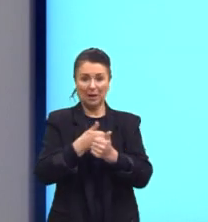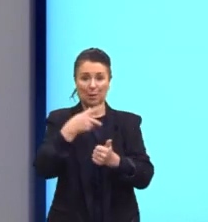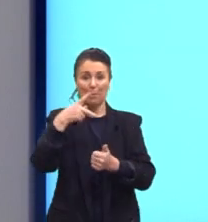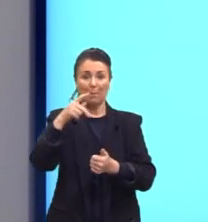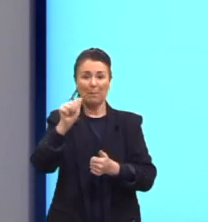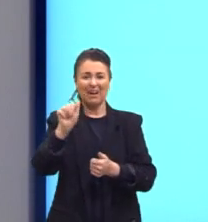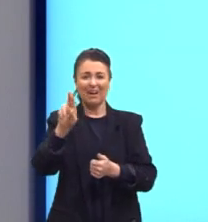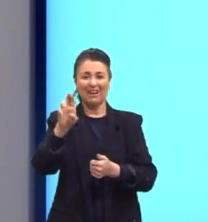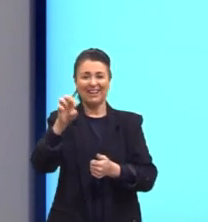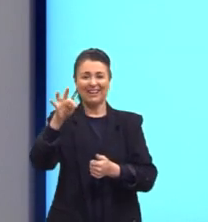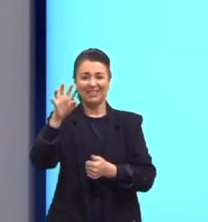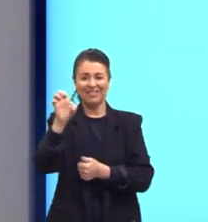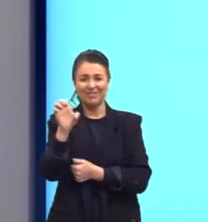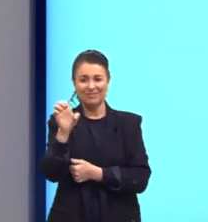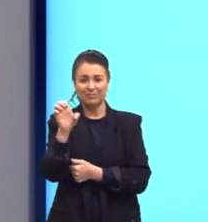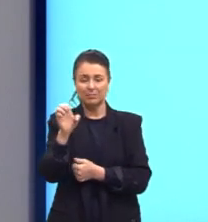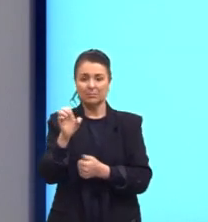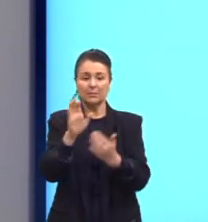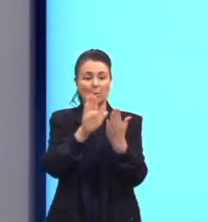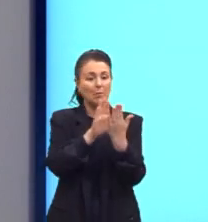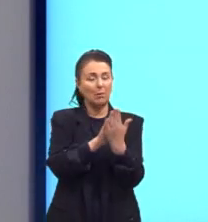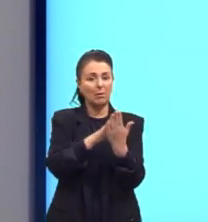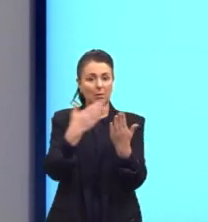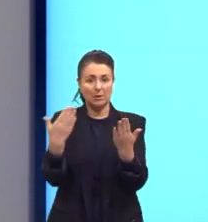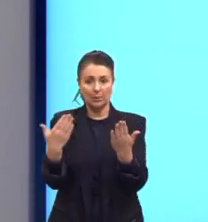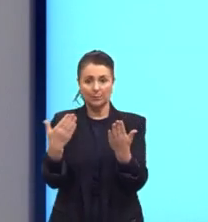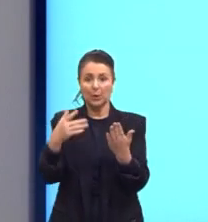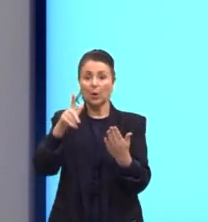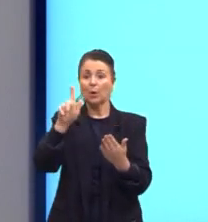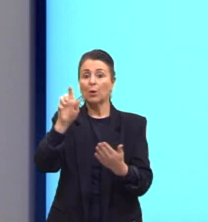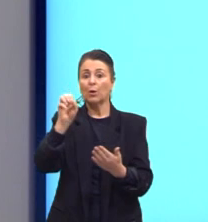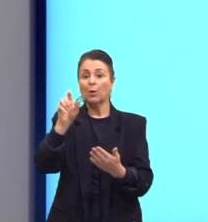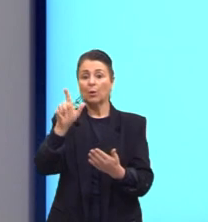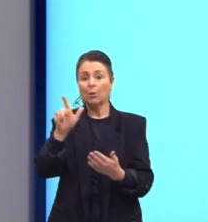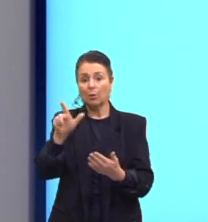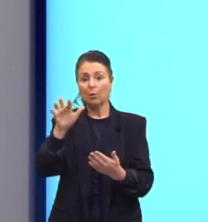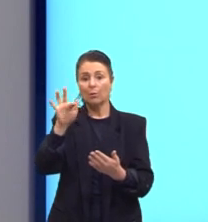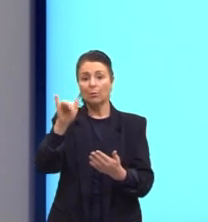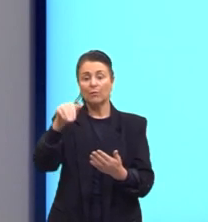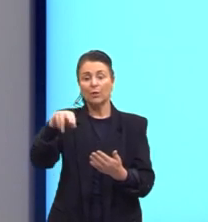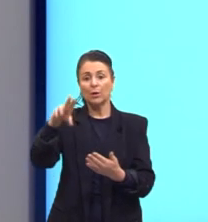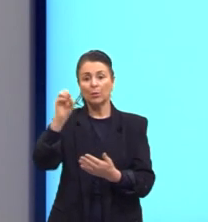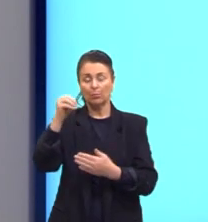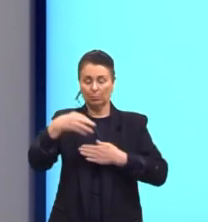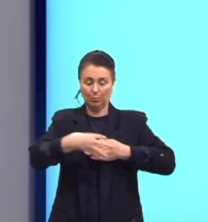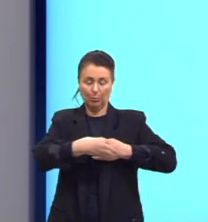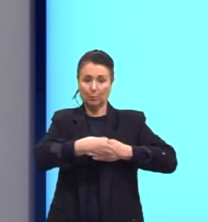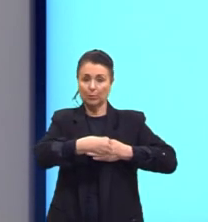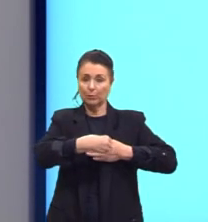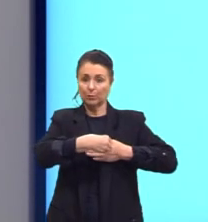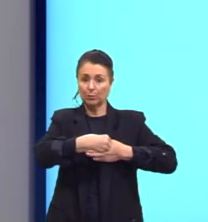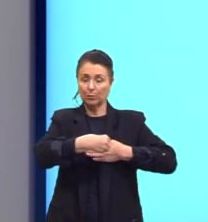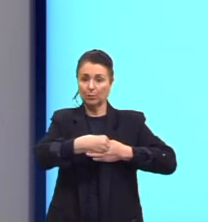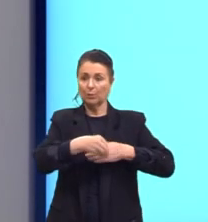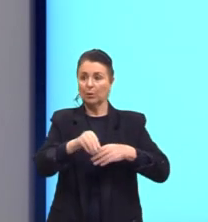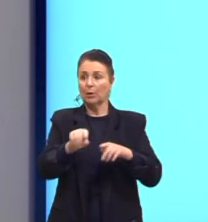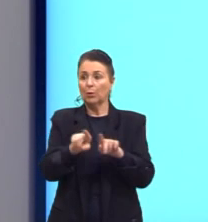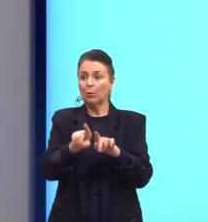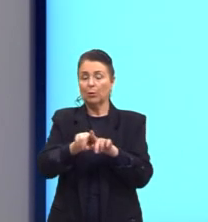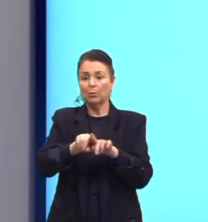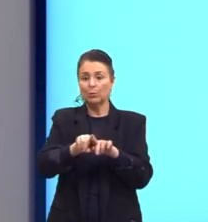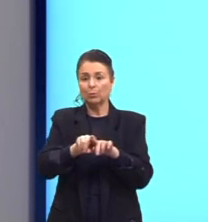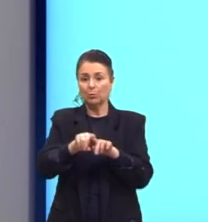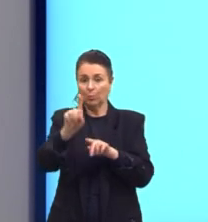analogia por exemplo golfinho Esse é o mamífero o ictiossauro